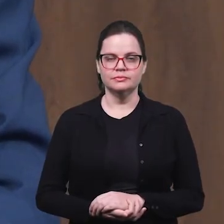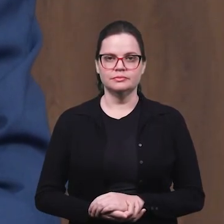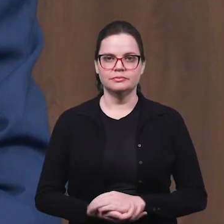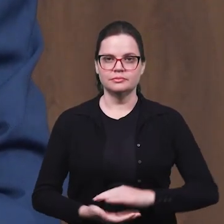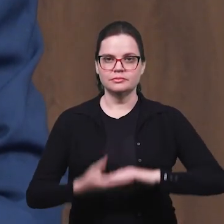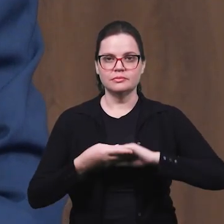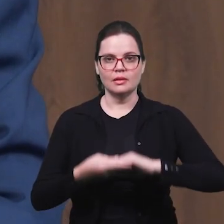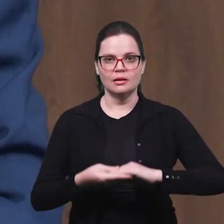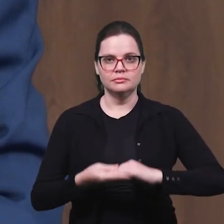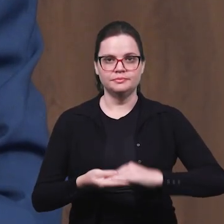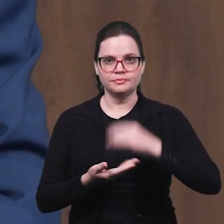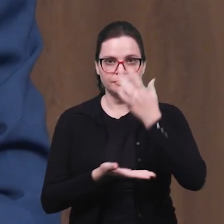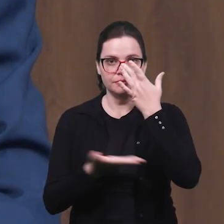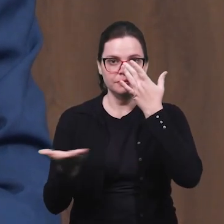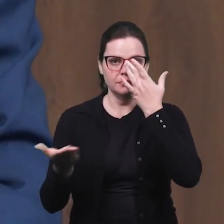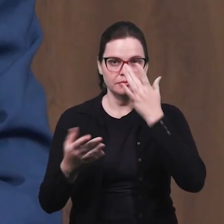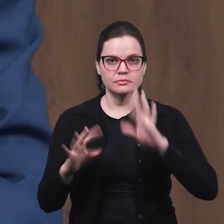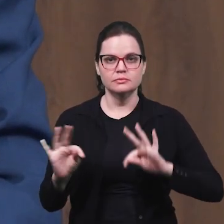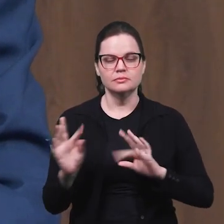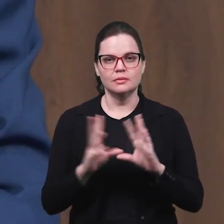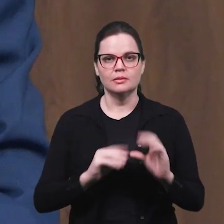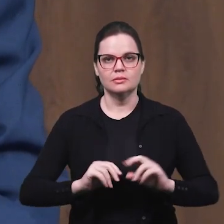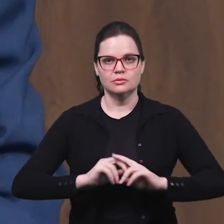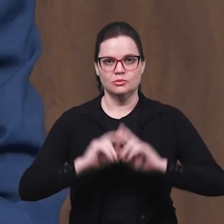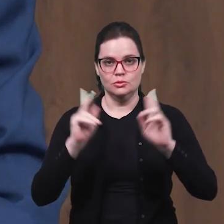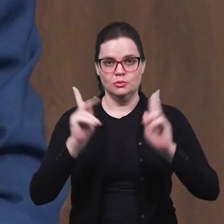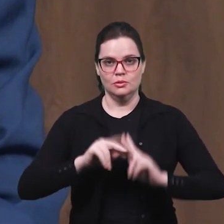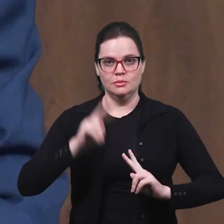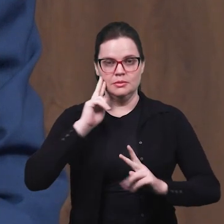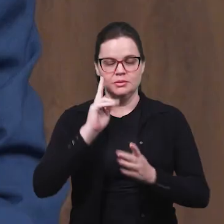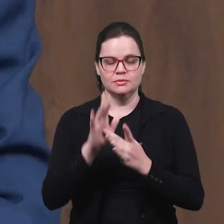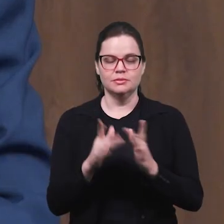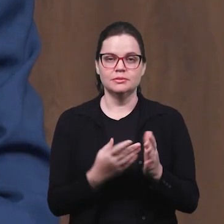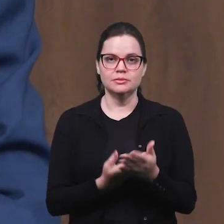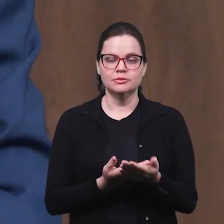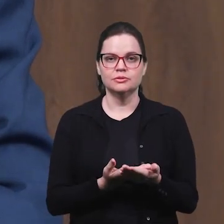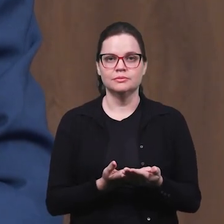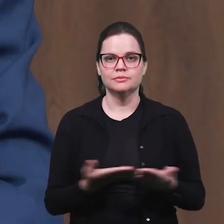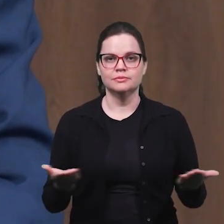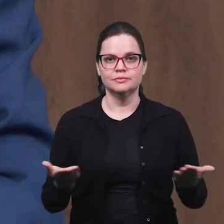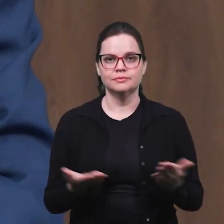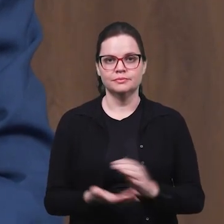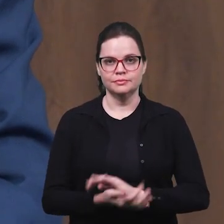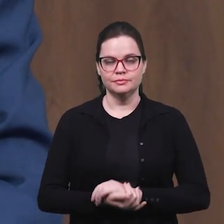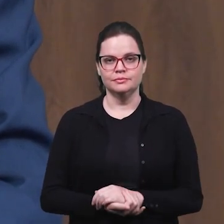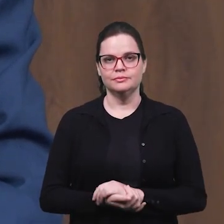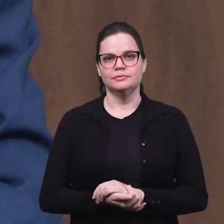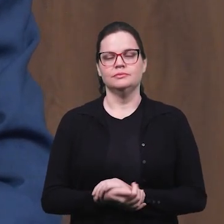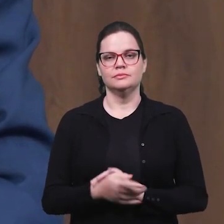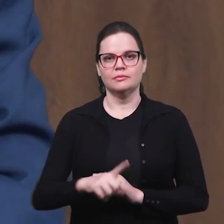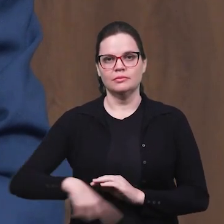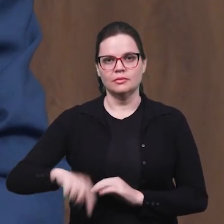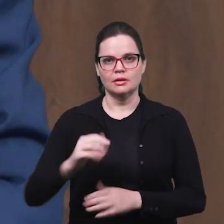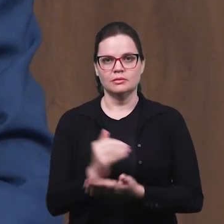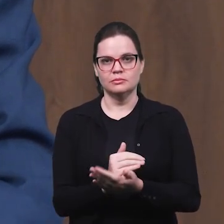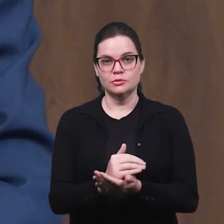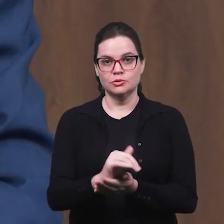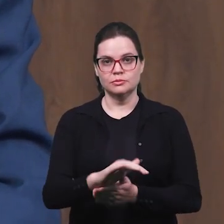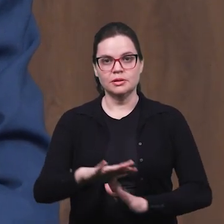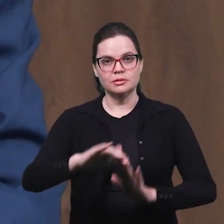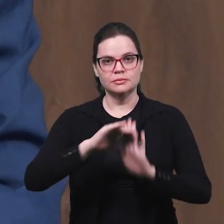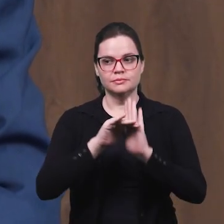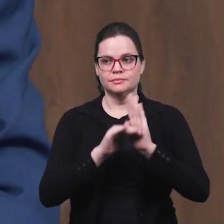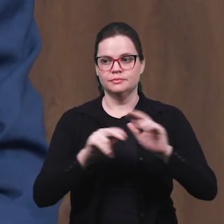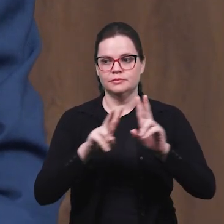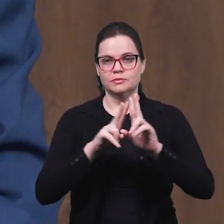Nós saudamos a todos com a paz do Senhor Jesus. Nós estamos no programa A História